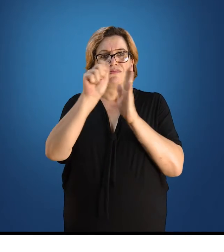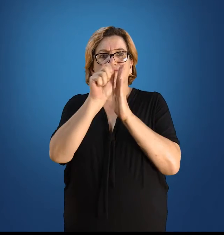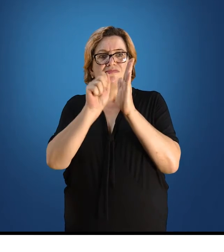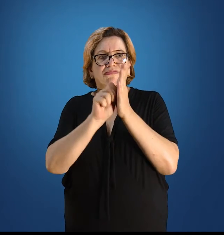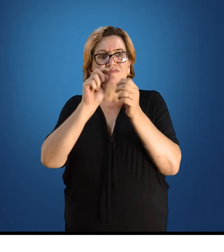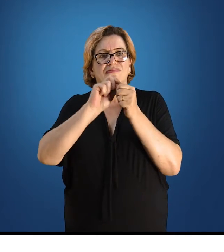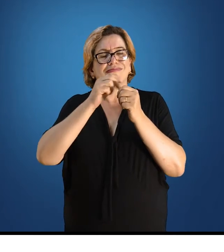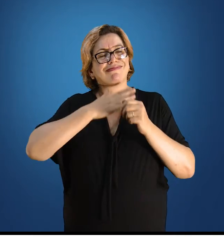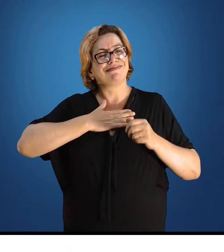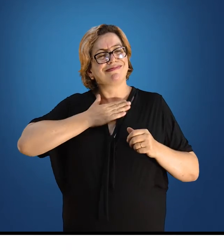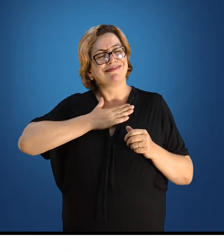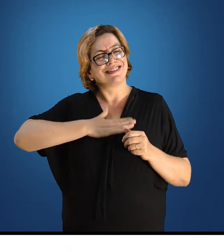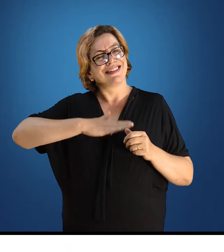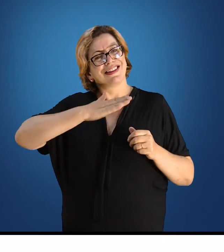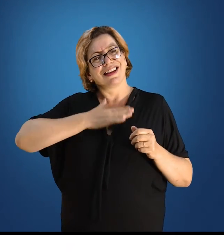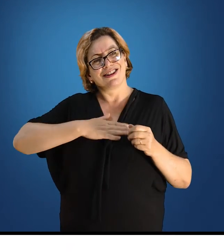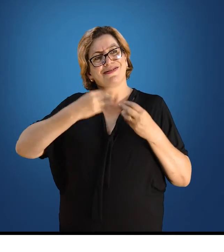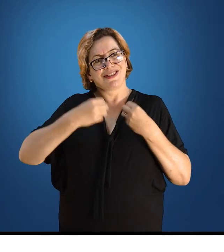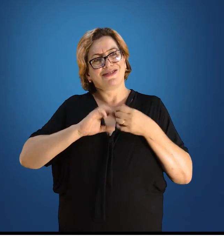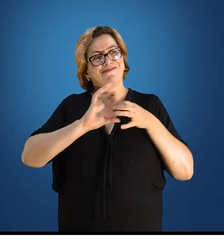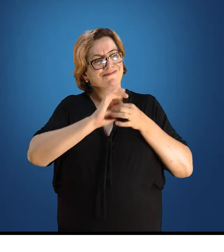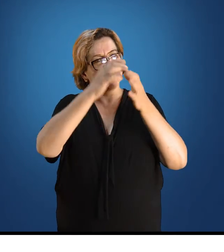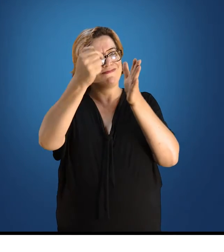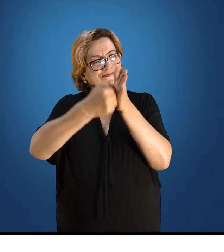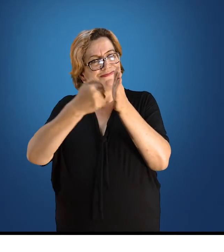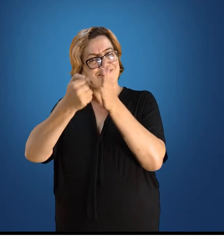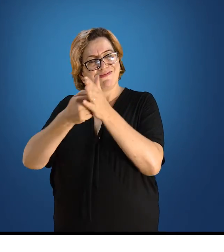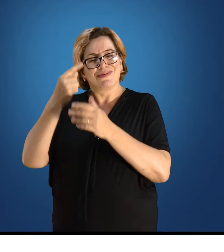colocar à disposição de todos para qualquer dúvida,